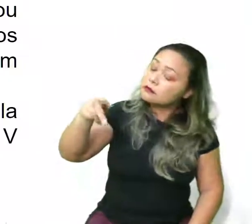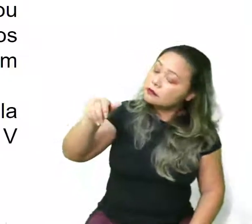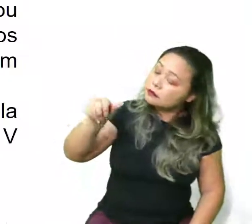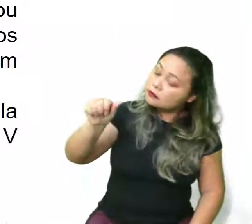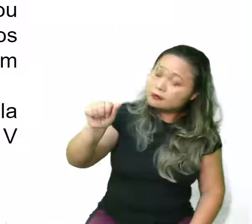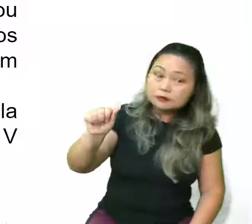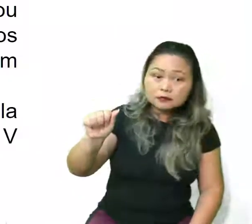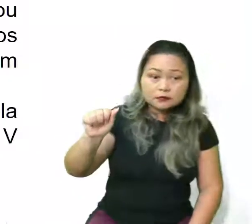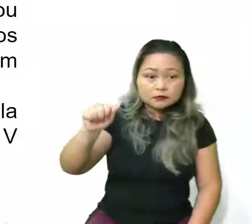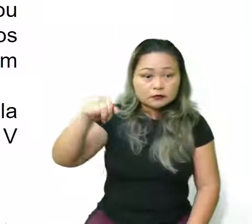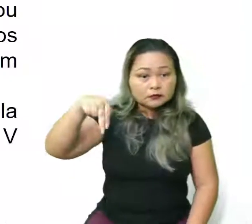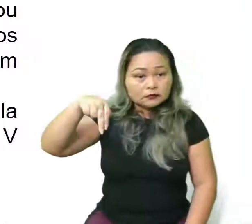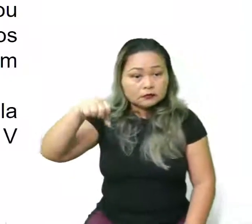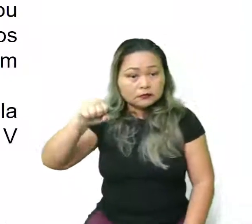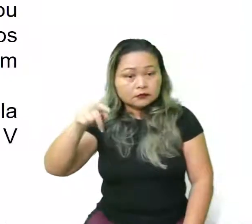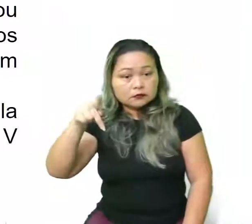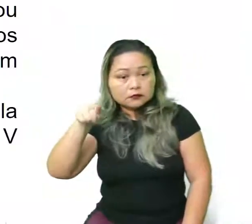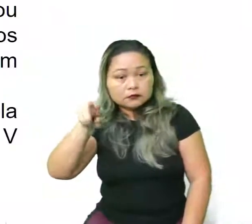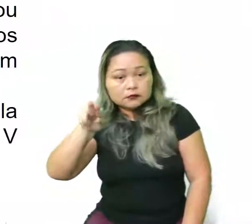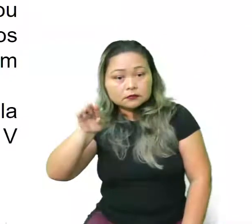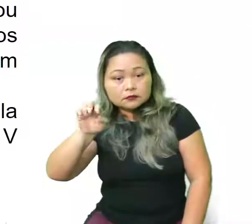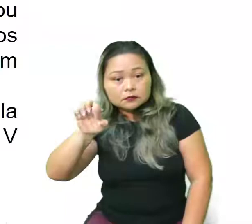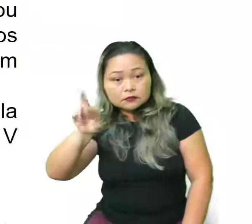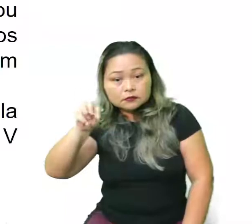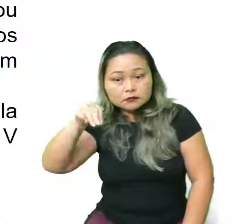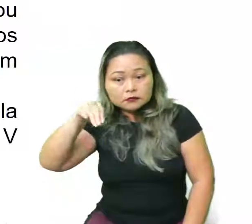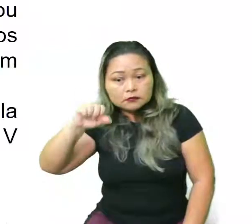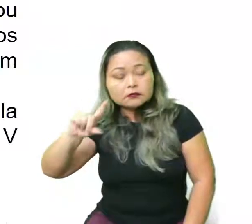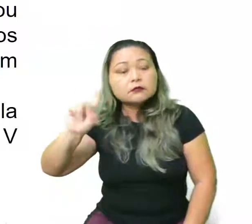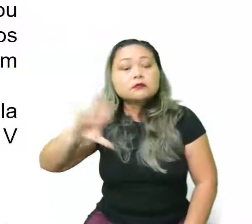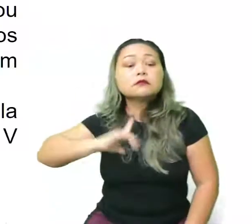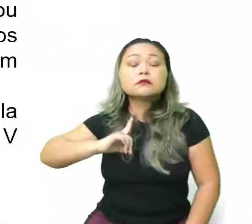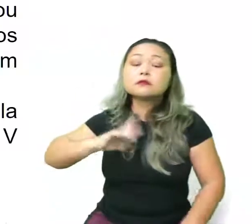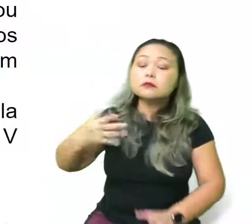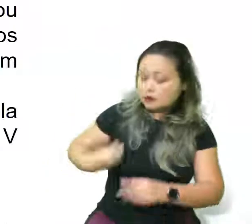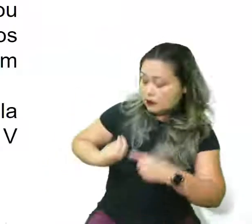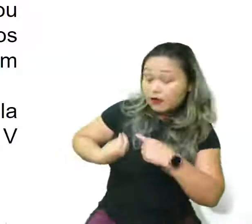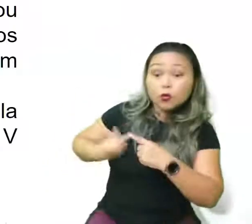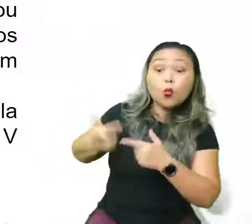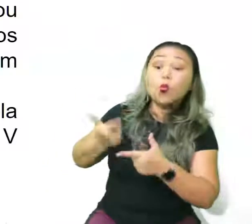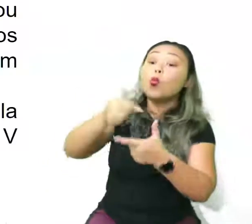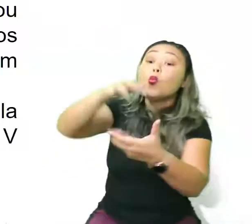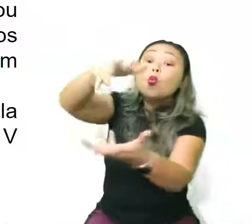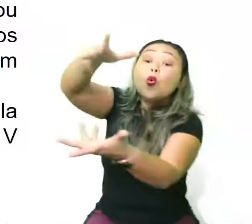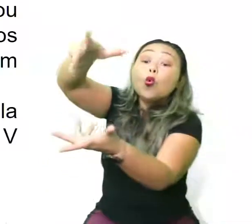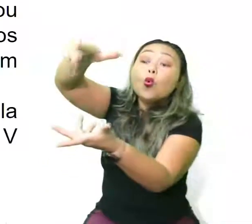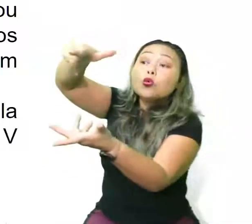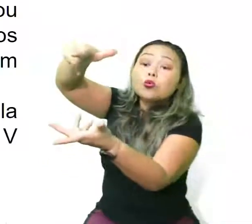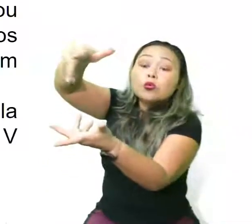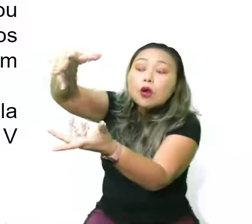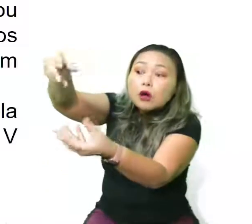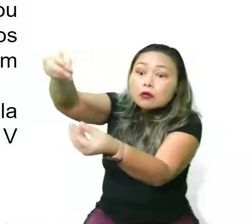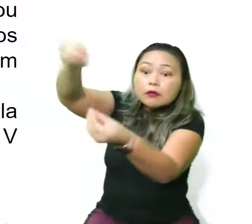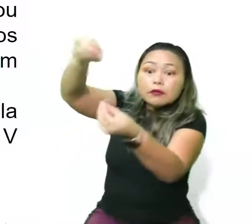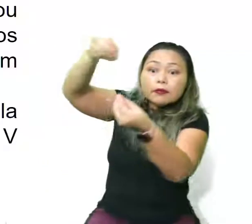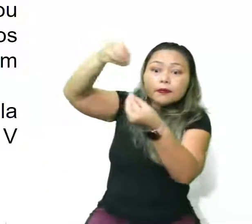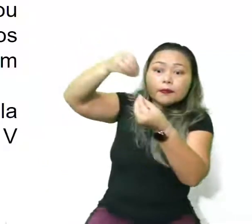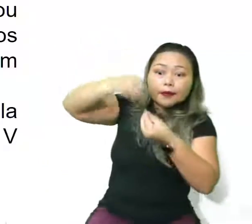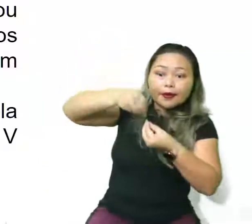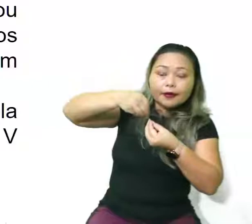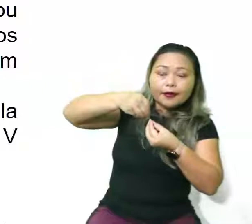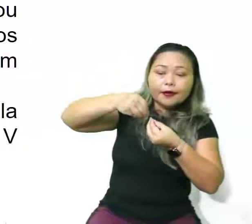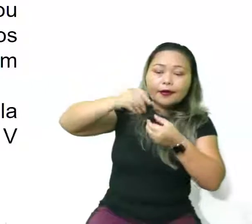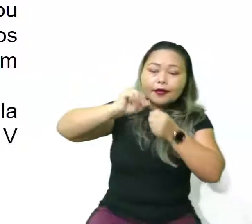panspermia defende que a vida teve sua origem em outros planetas que foram trazidos para a Terra através